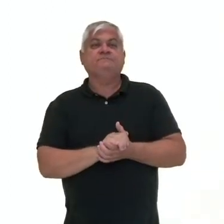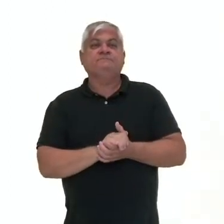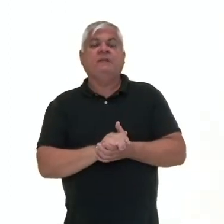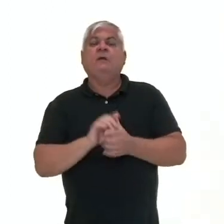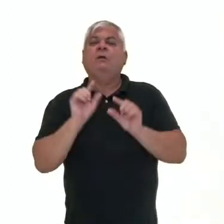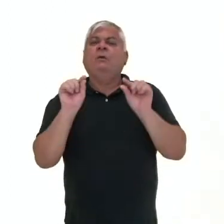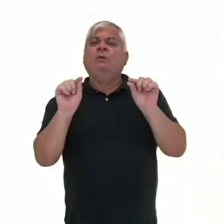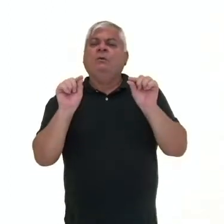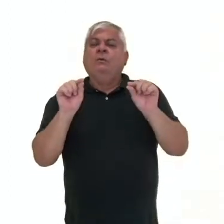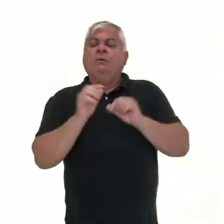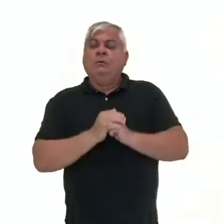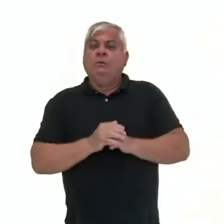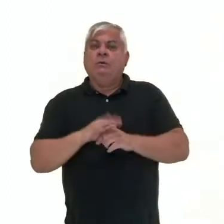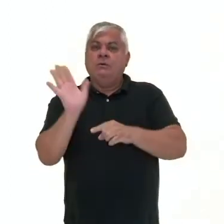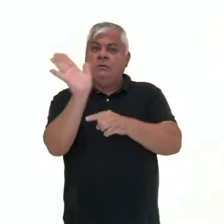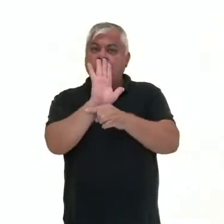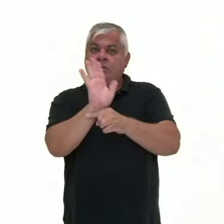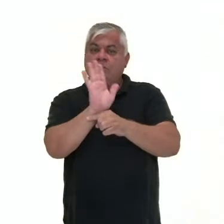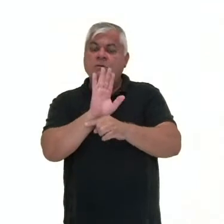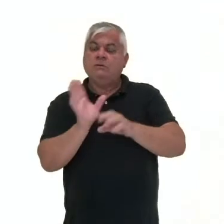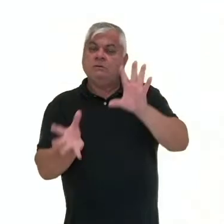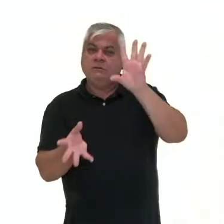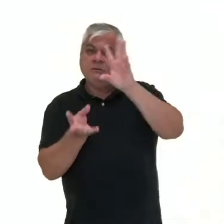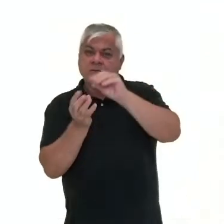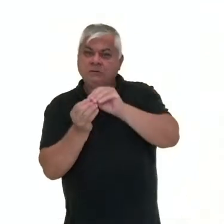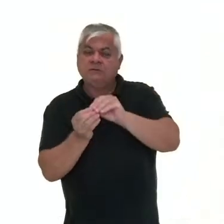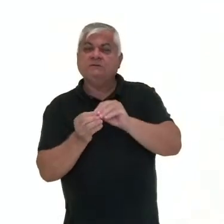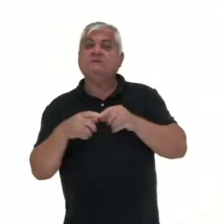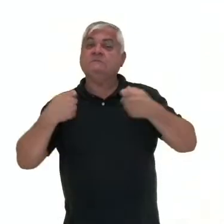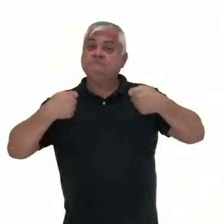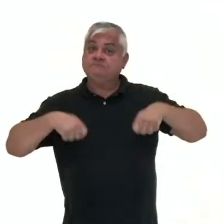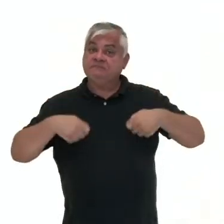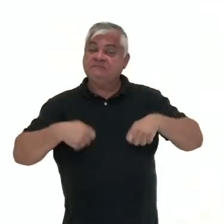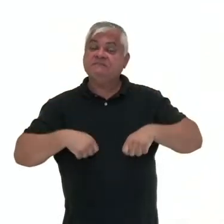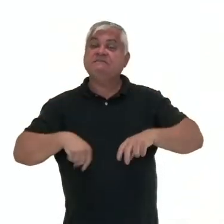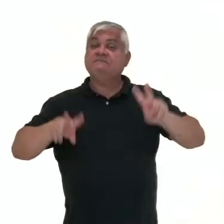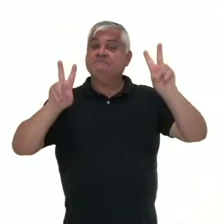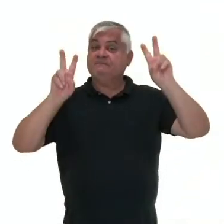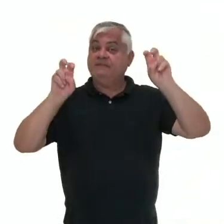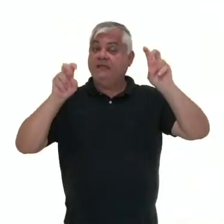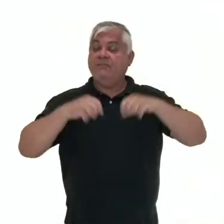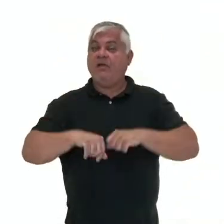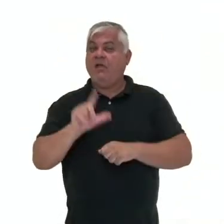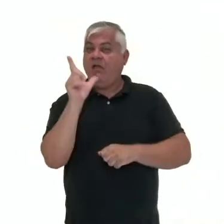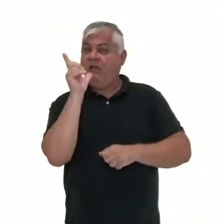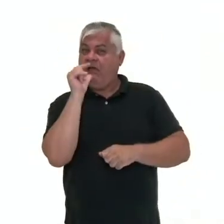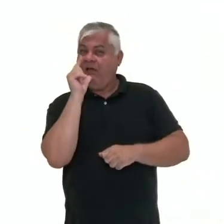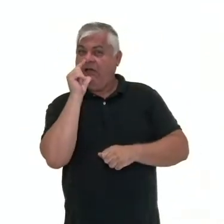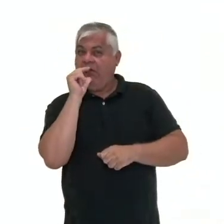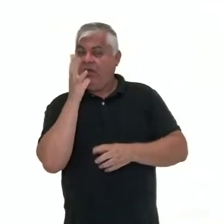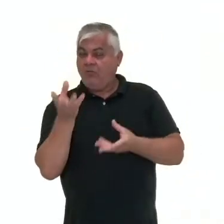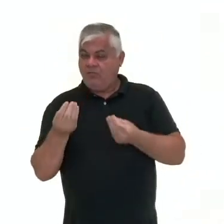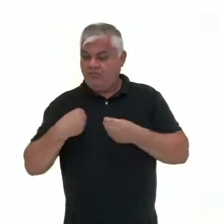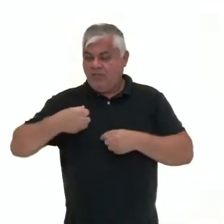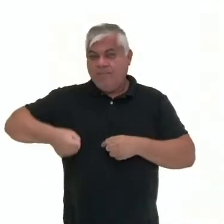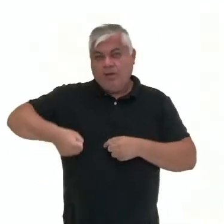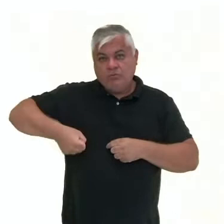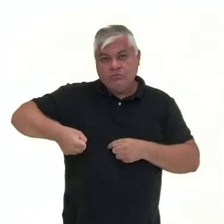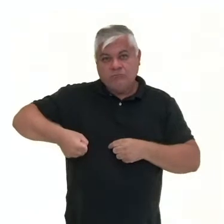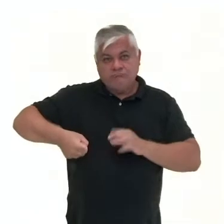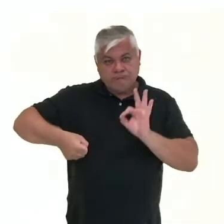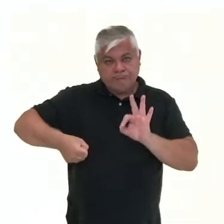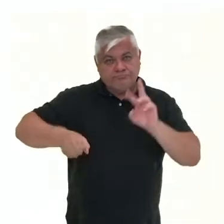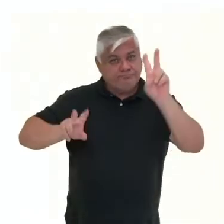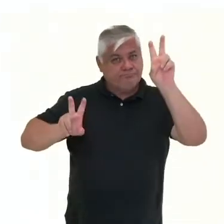aqui então sobre um filme de curta-metragem e deveria ter aquele tema: água, me dá um balde aí,